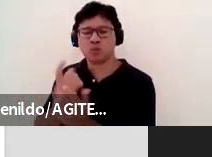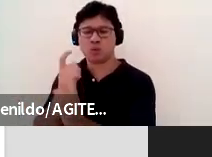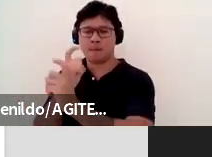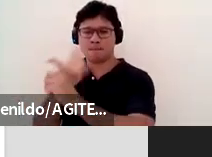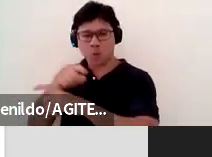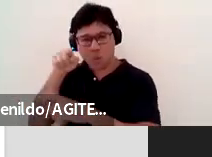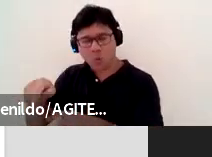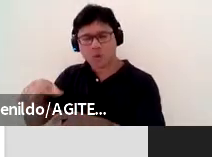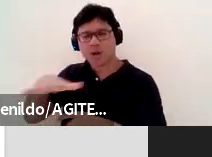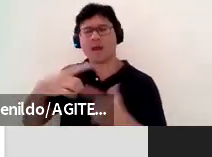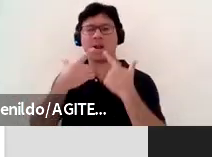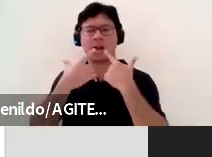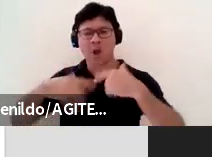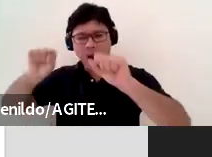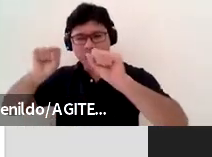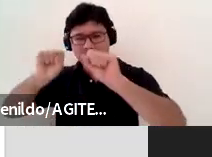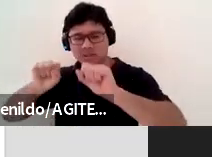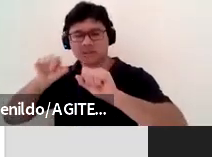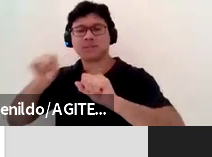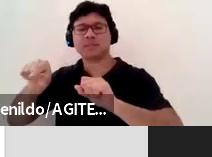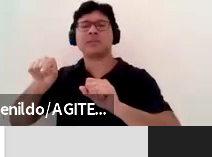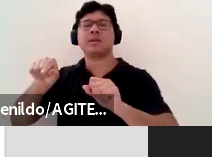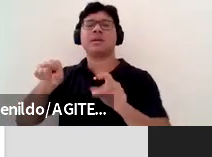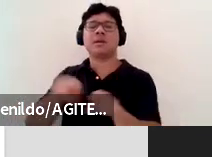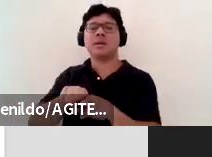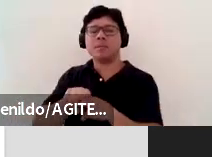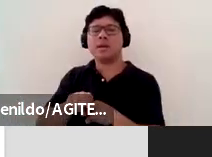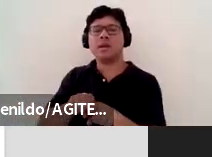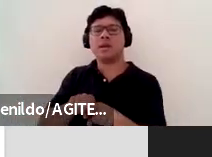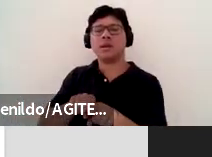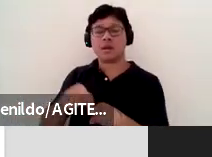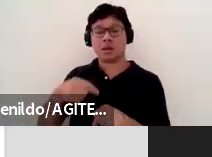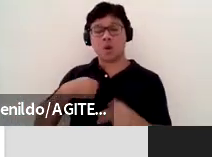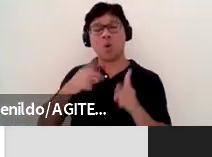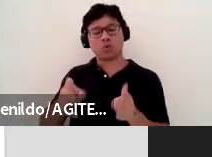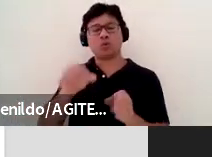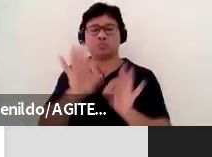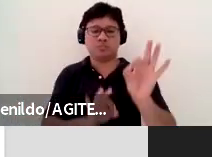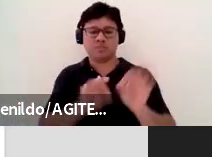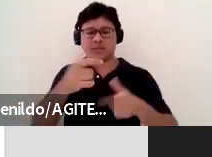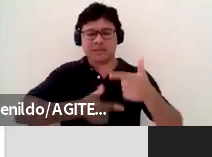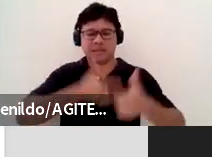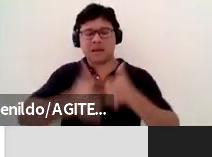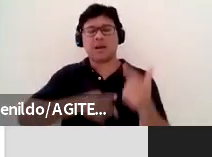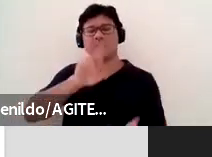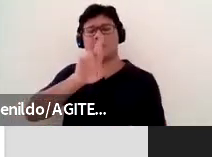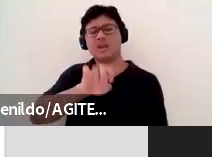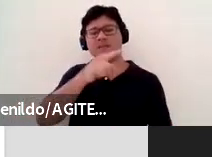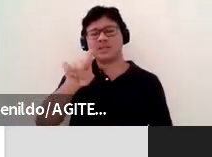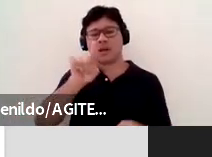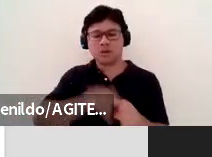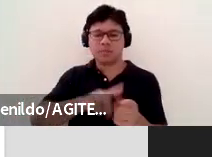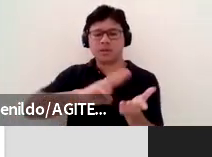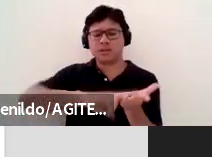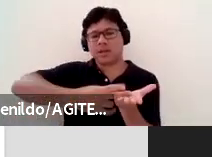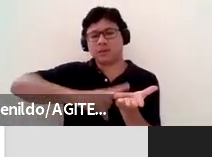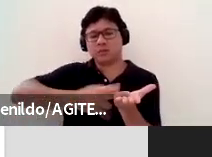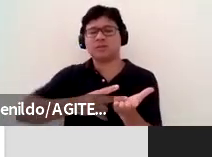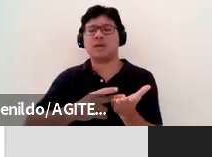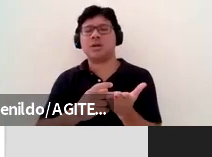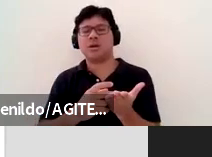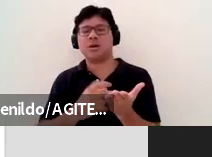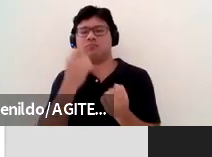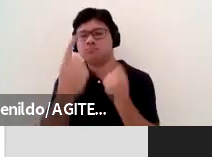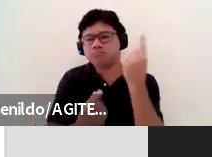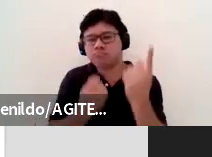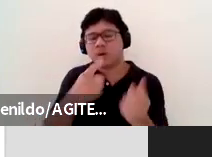linguagem, sob a orientação da Maria Paula. Eu continuei com meus trabalhos de revisão e de tradução como freelancer. Virei